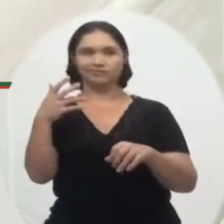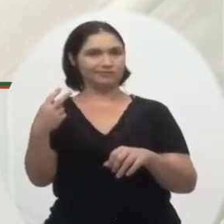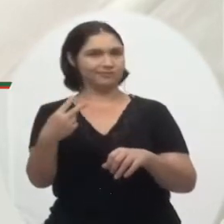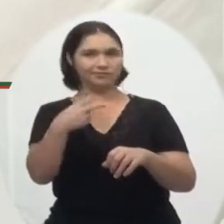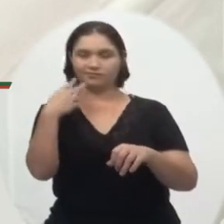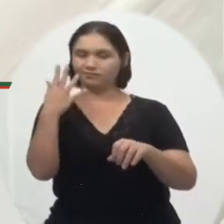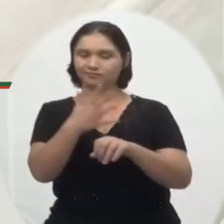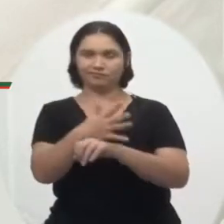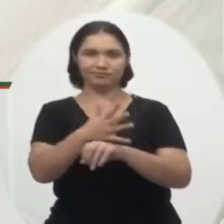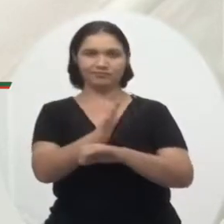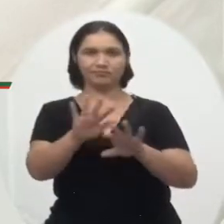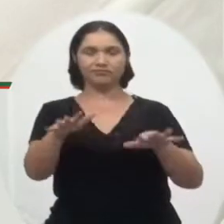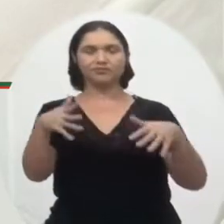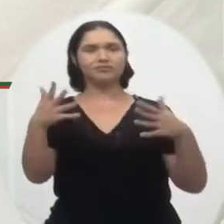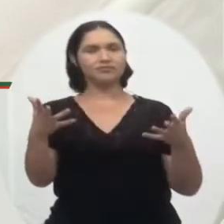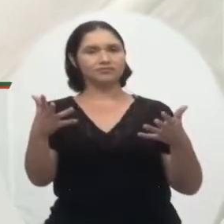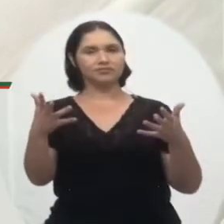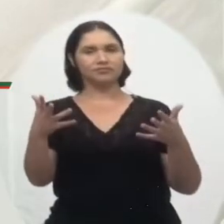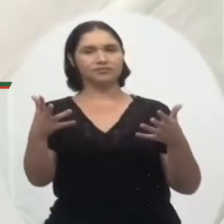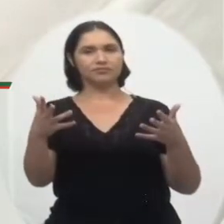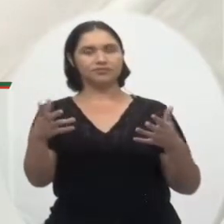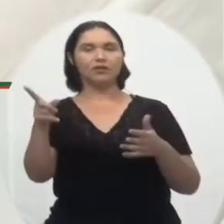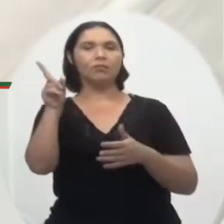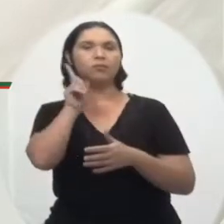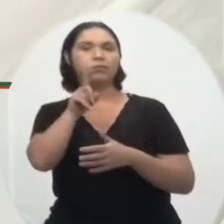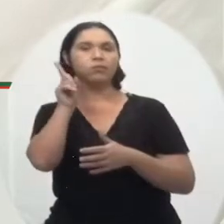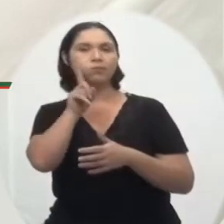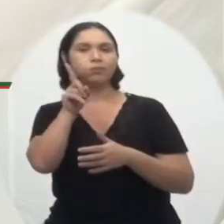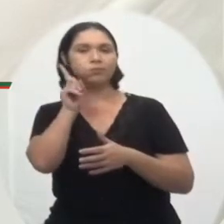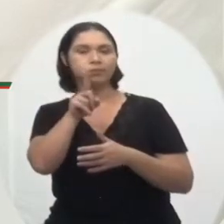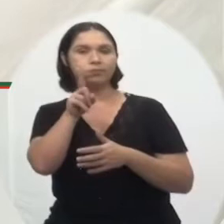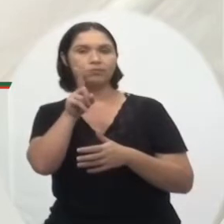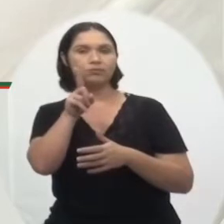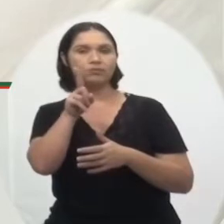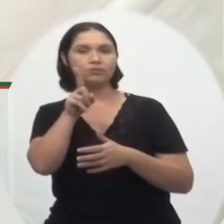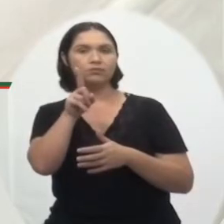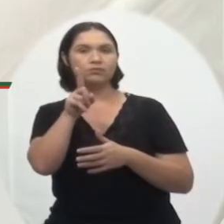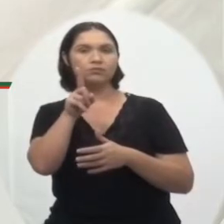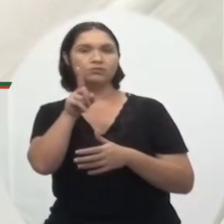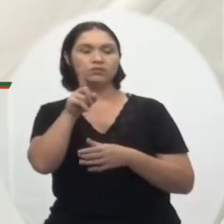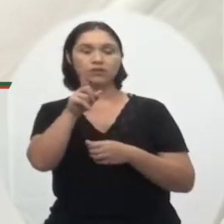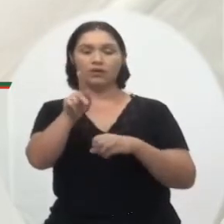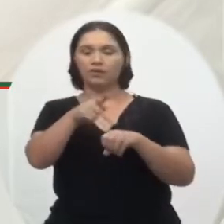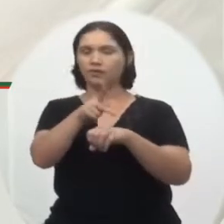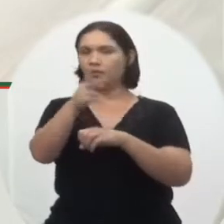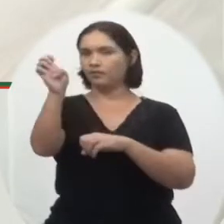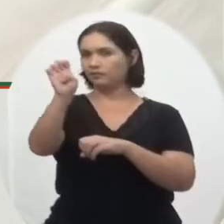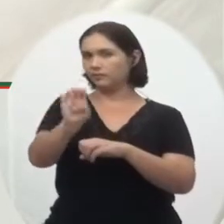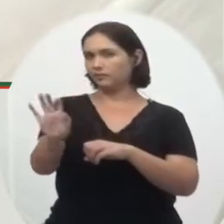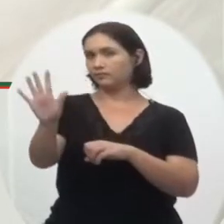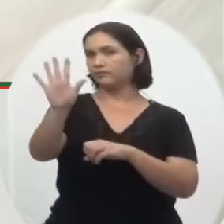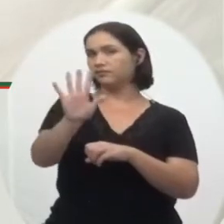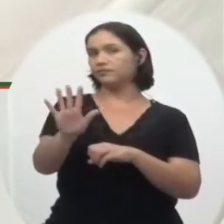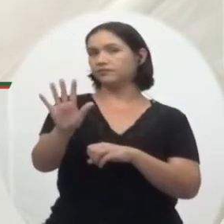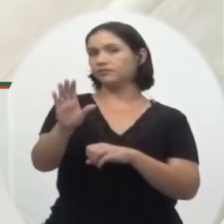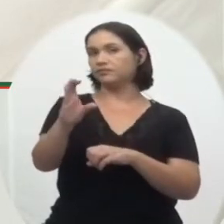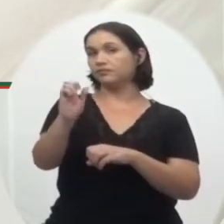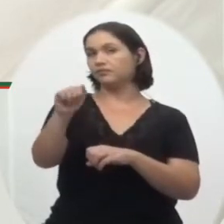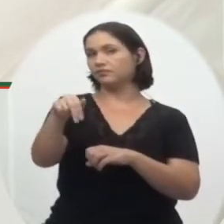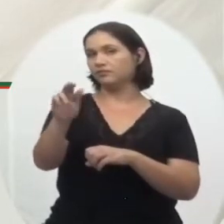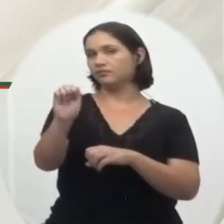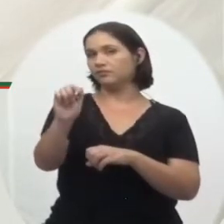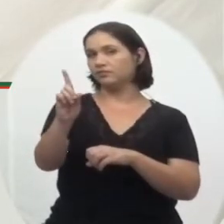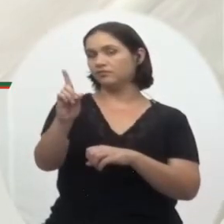isso. Então, será que Estados Unidos, grandes países da Europa, Canadá, que Rússia, por